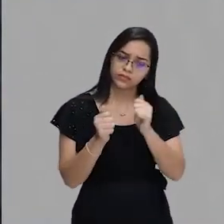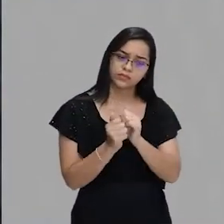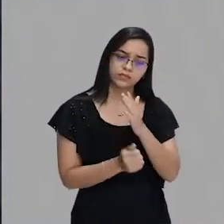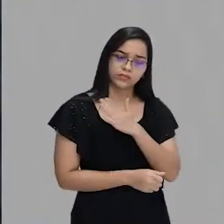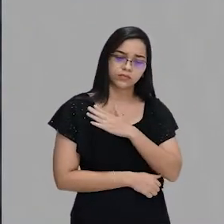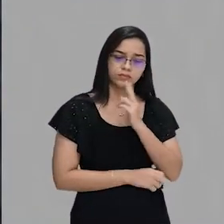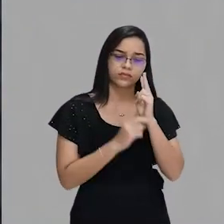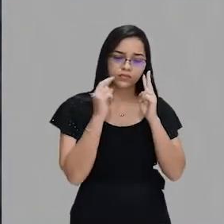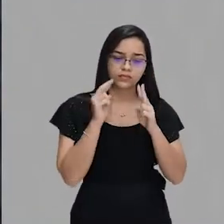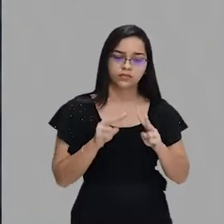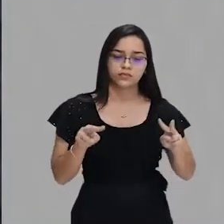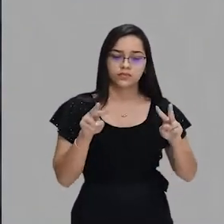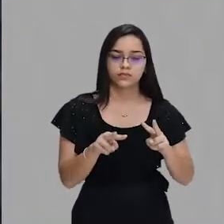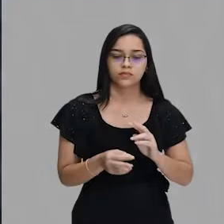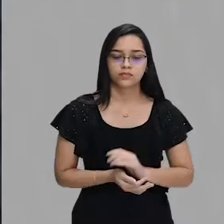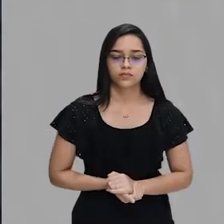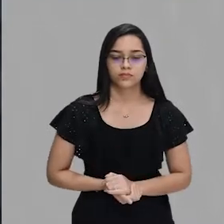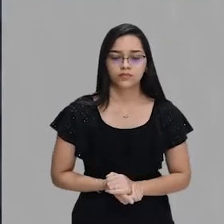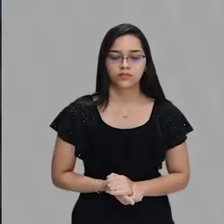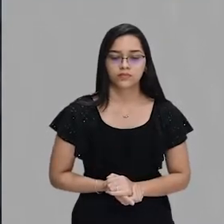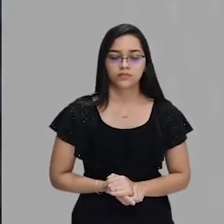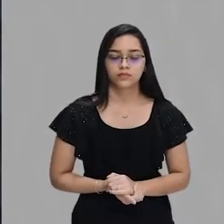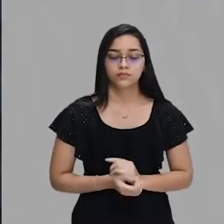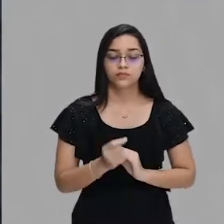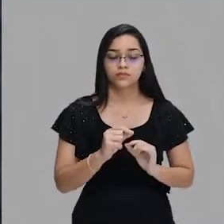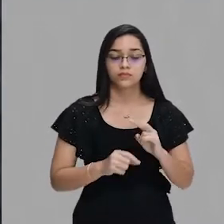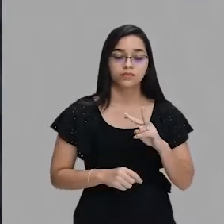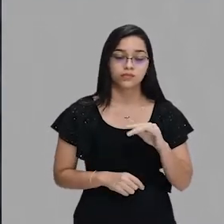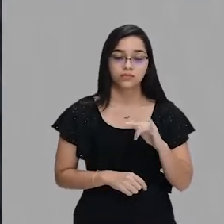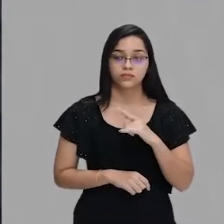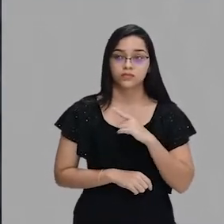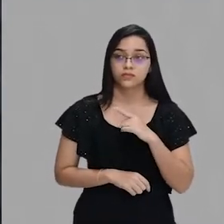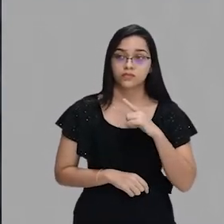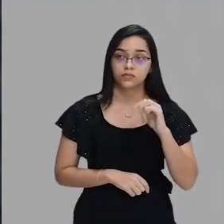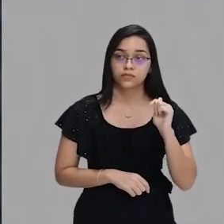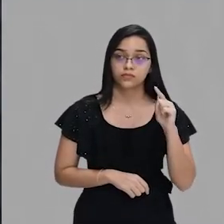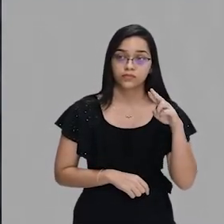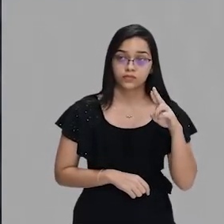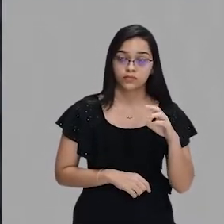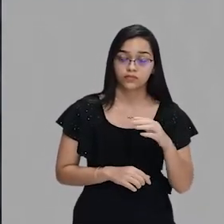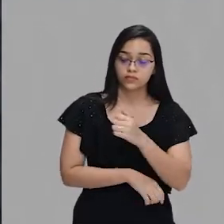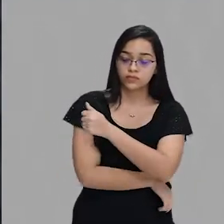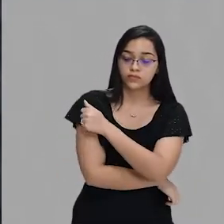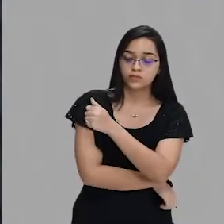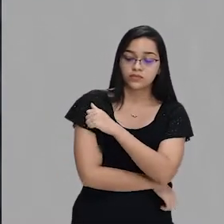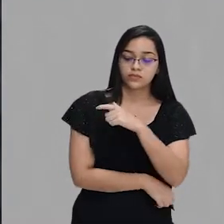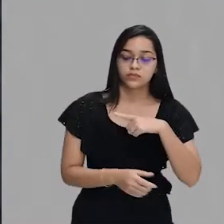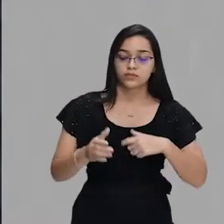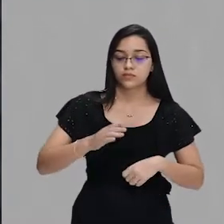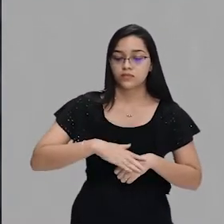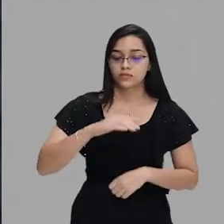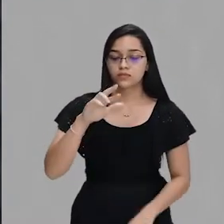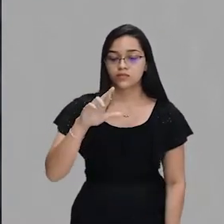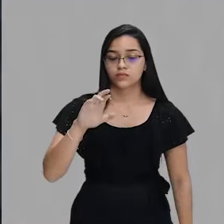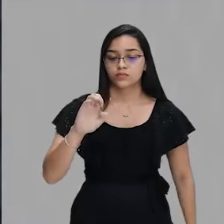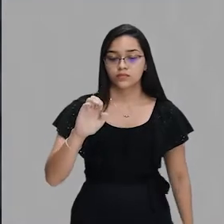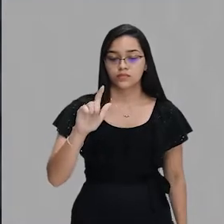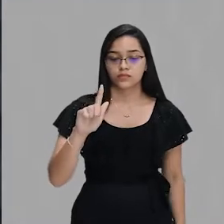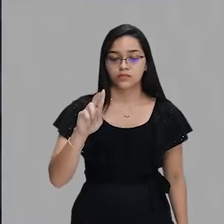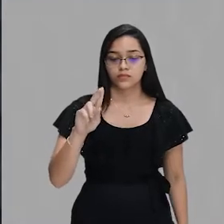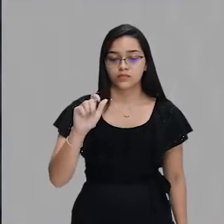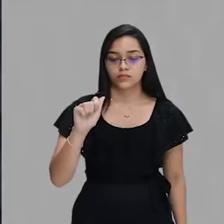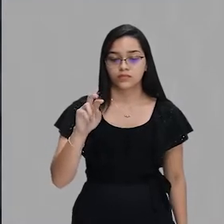olha só, a questão fala que vai ganhar o aluno que tiver mais regularidade,